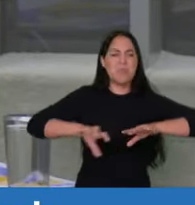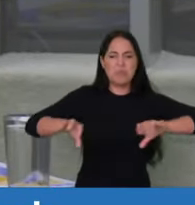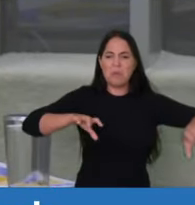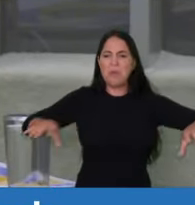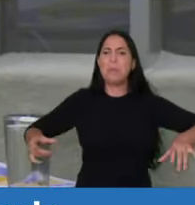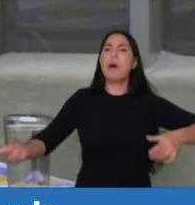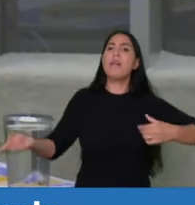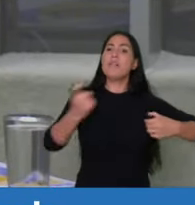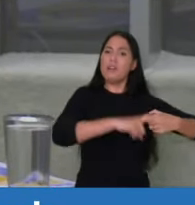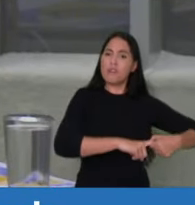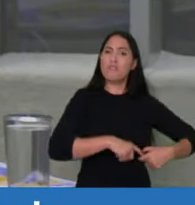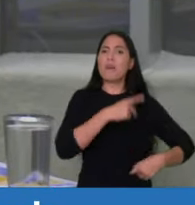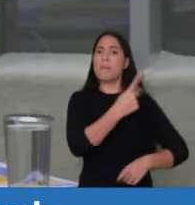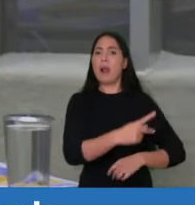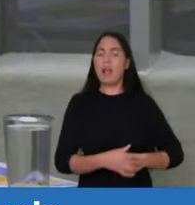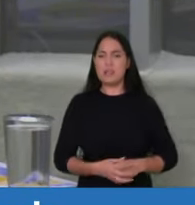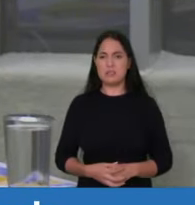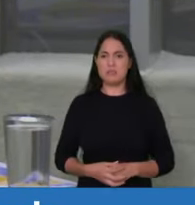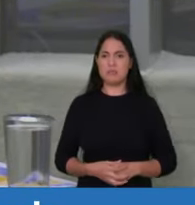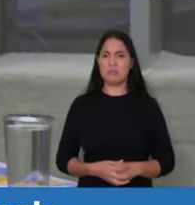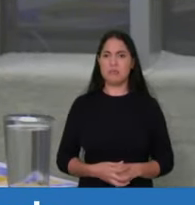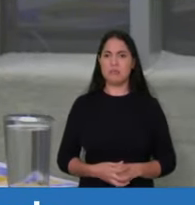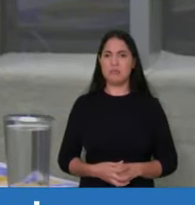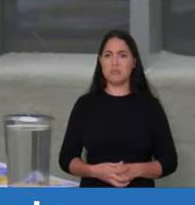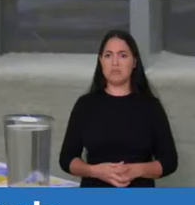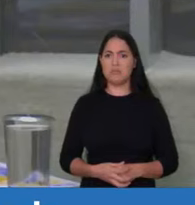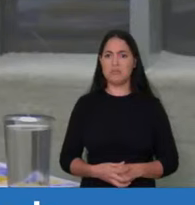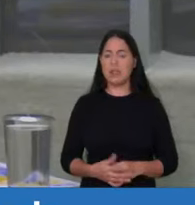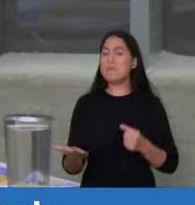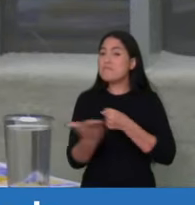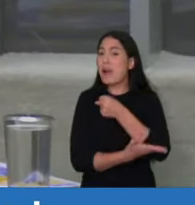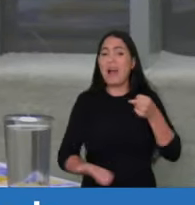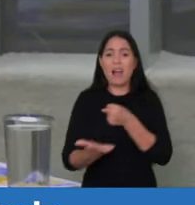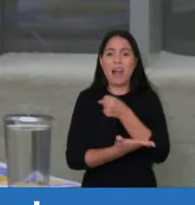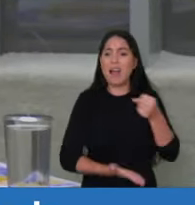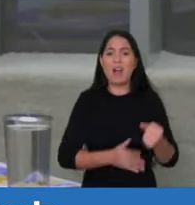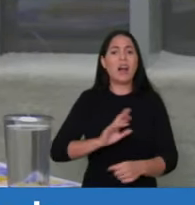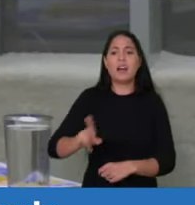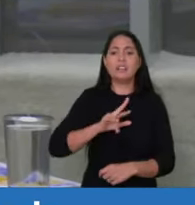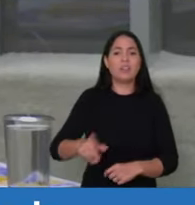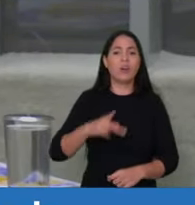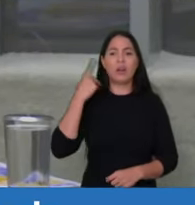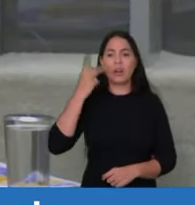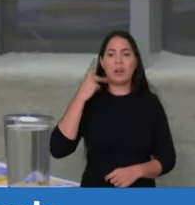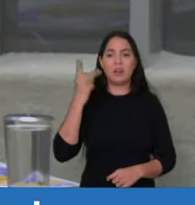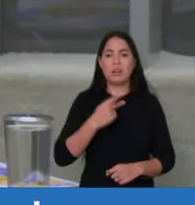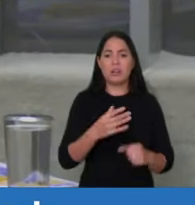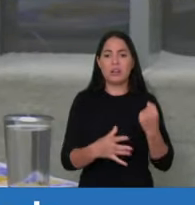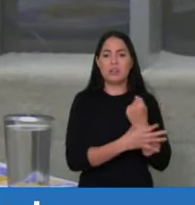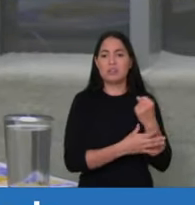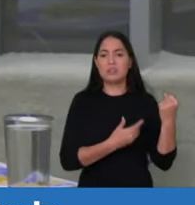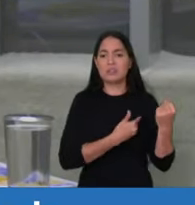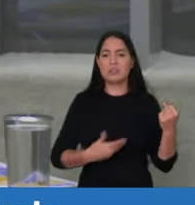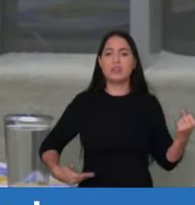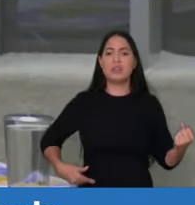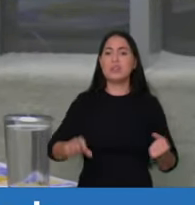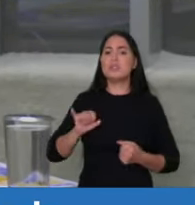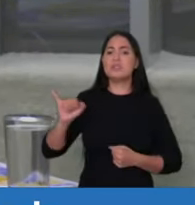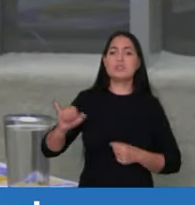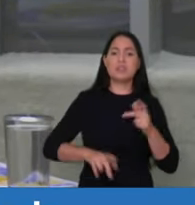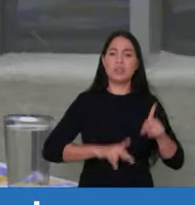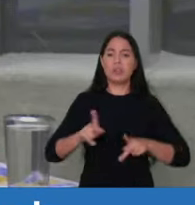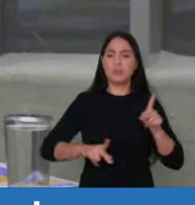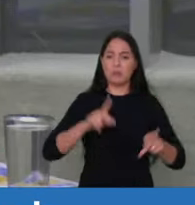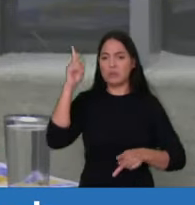territórios que lhe são negados. Isso é fundamental. Não existirá política de segurança pública sem que o povo brasileiro retome o controle do seu território a partir de uma política